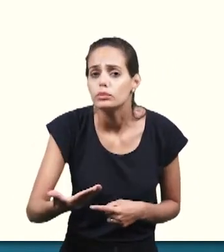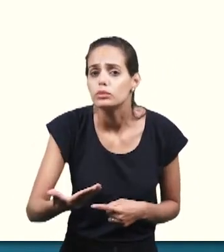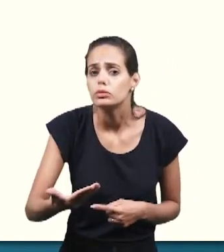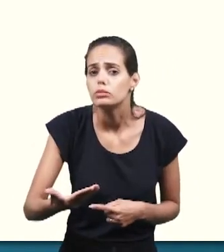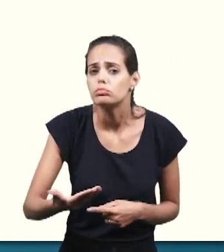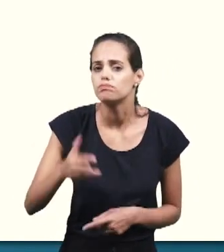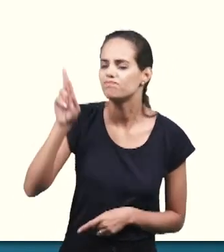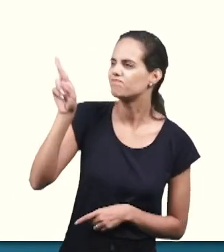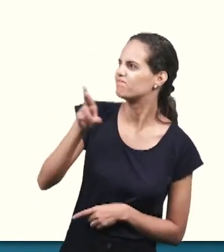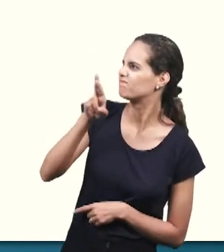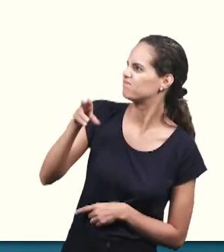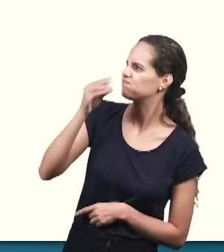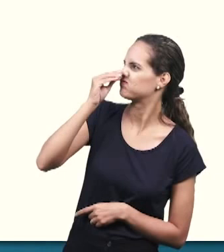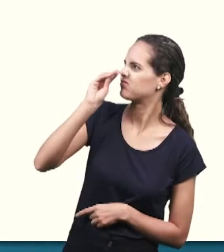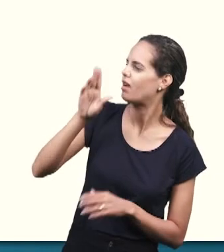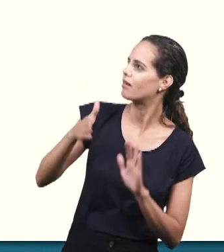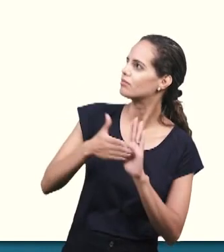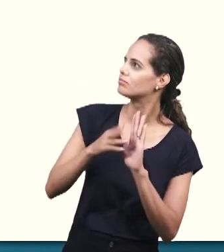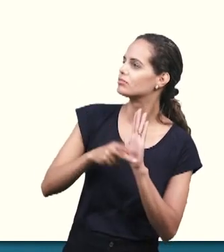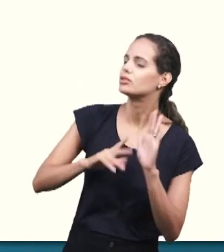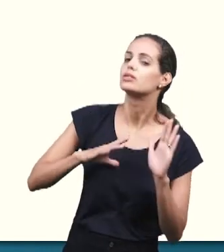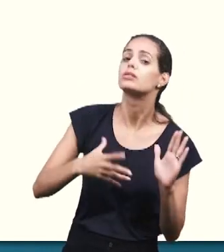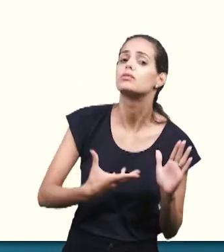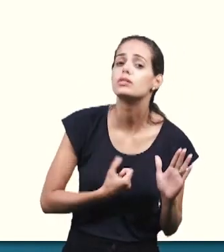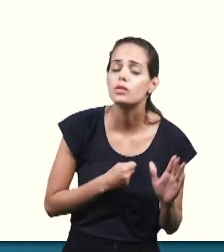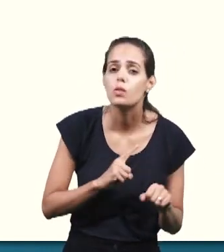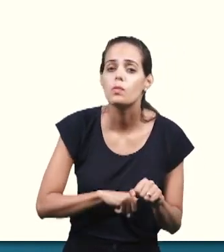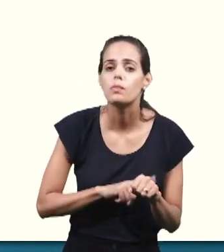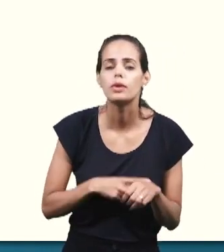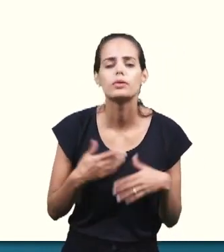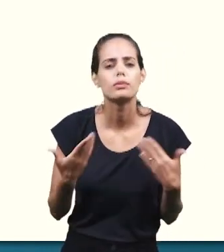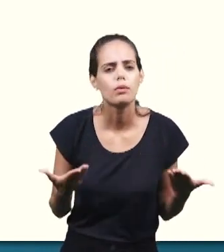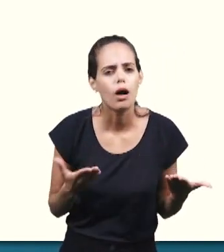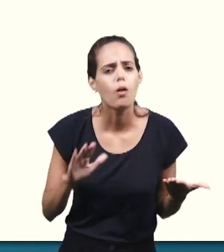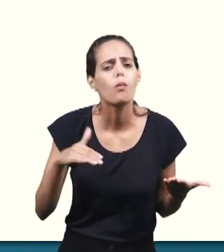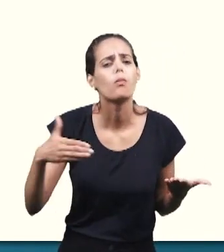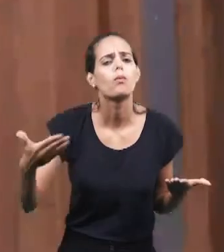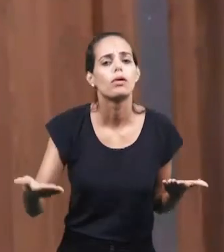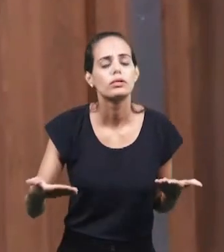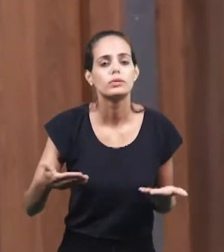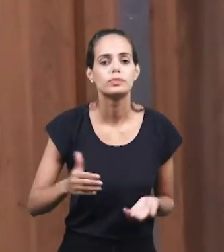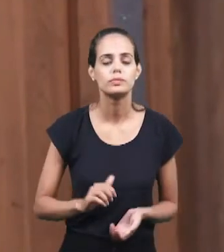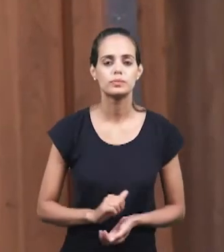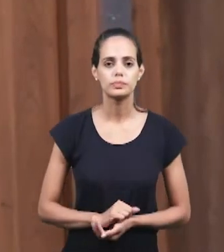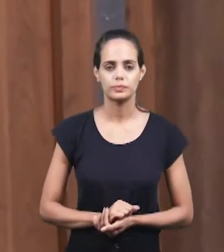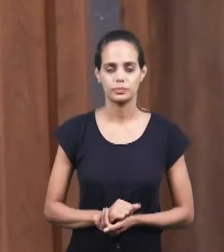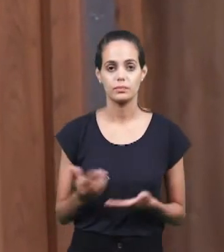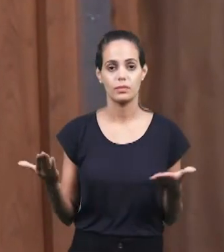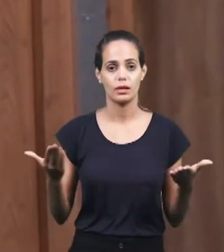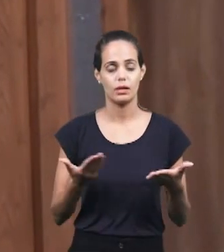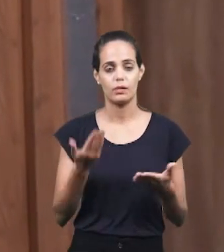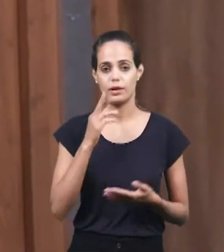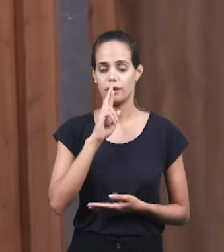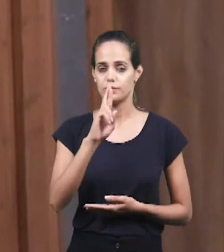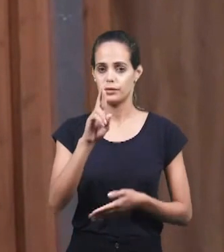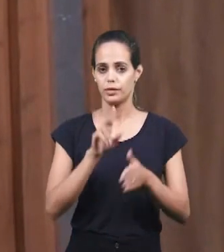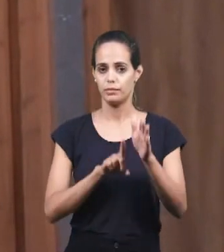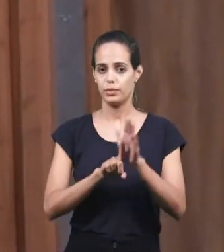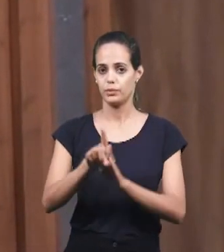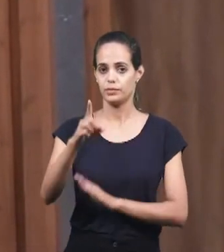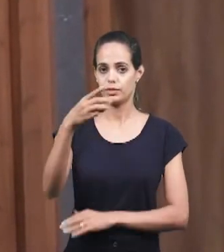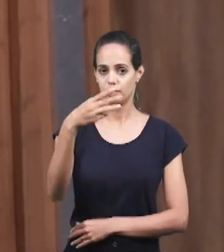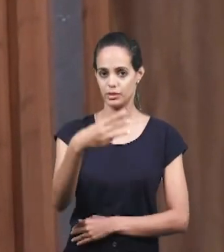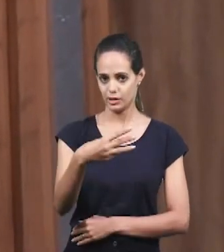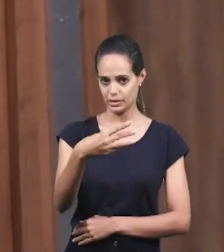pode negar o projeto de salvação? Em que momento isso acontece? Então, para responder agora essa pergunta, pergunta